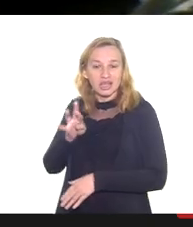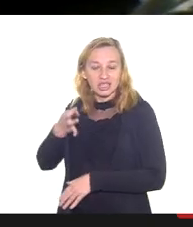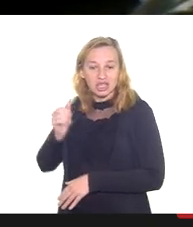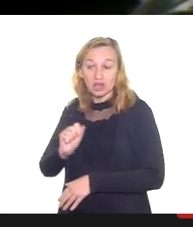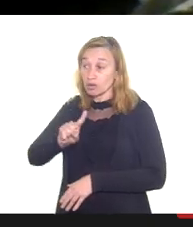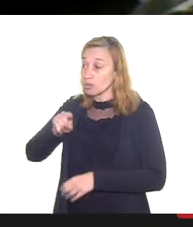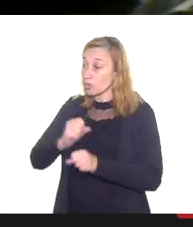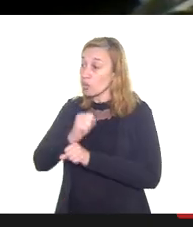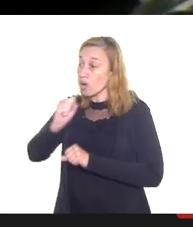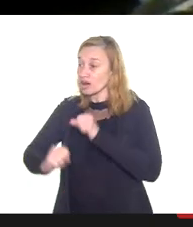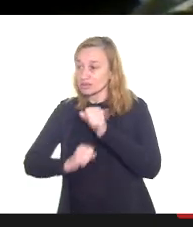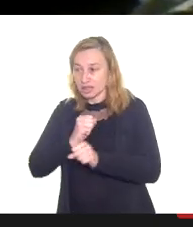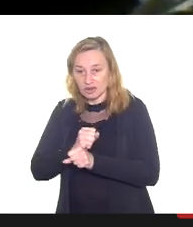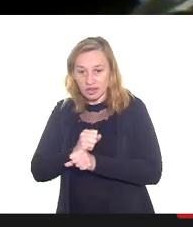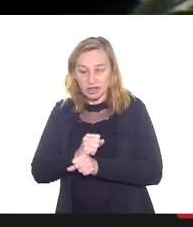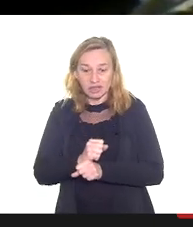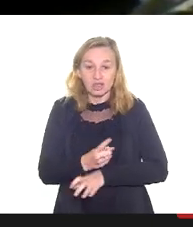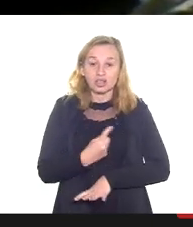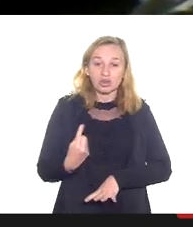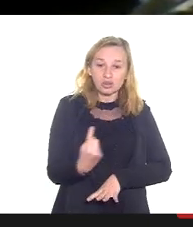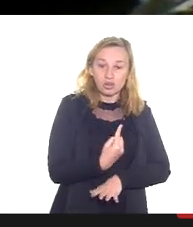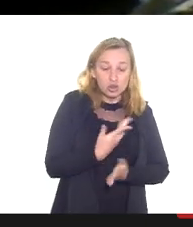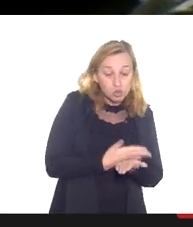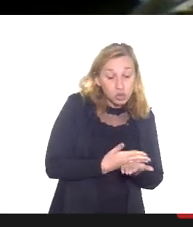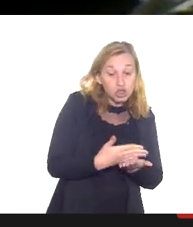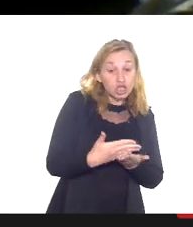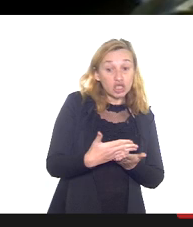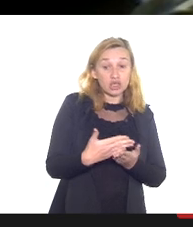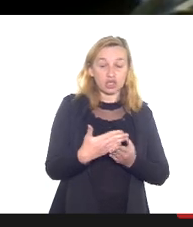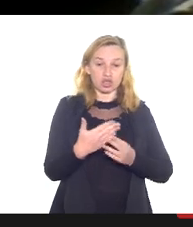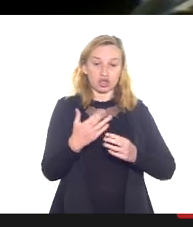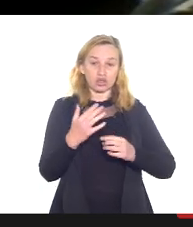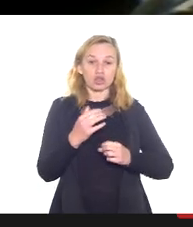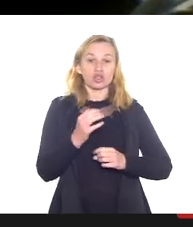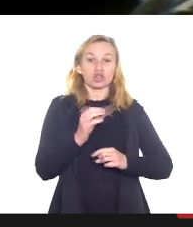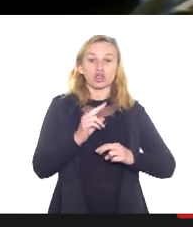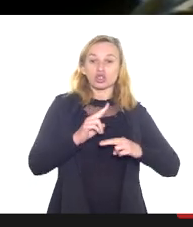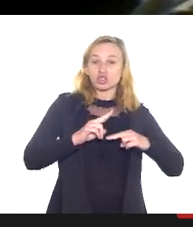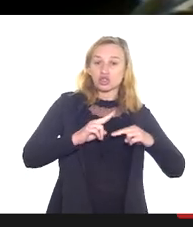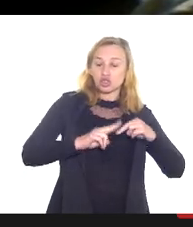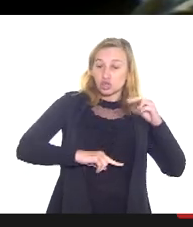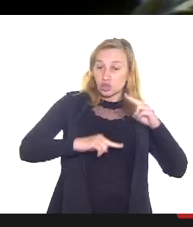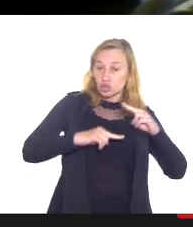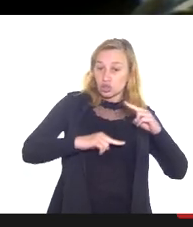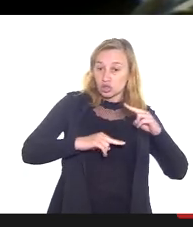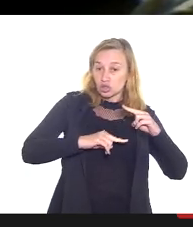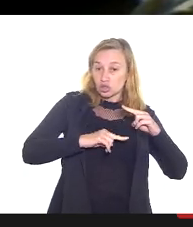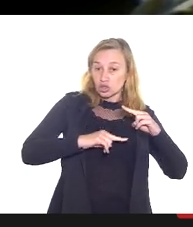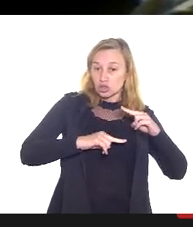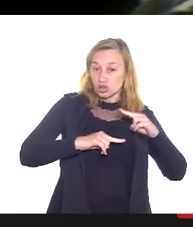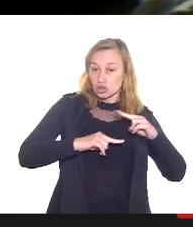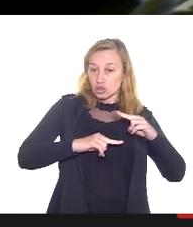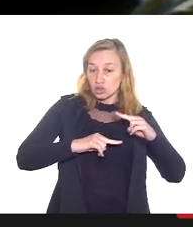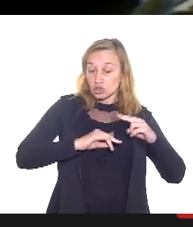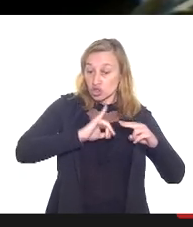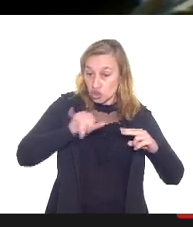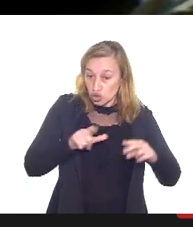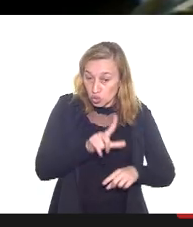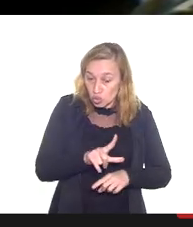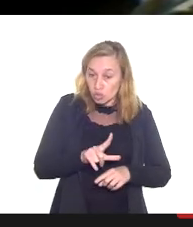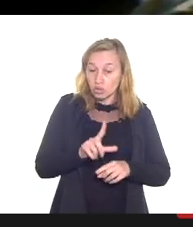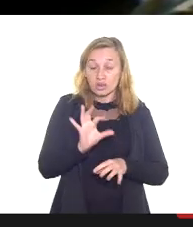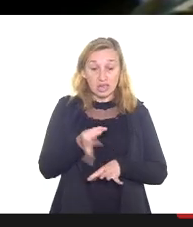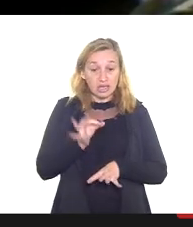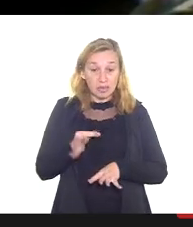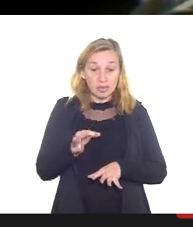ano seguinte. Nós estamos início de julho, praticamente, e essas escolas, normalmente, e o poder